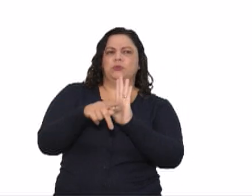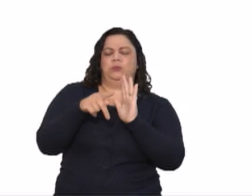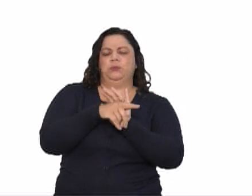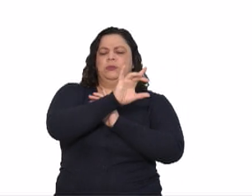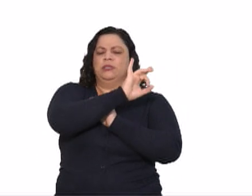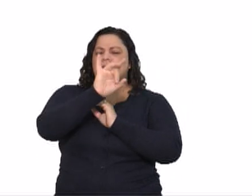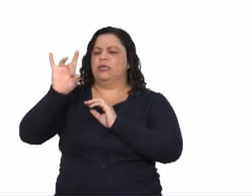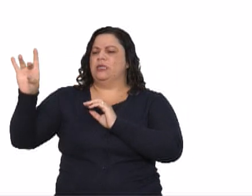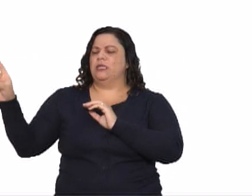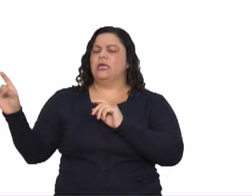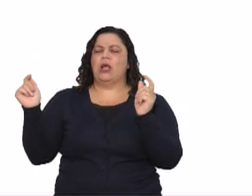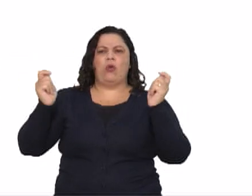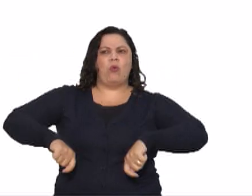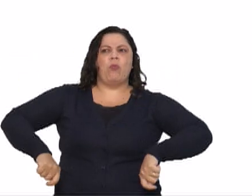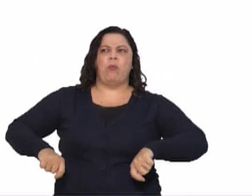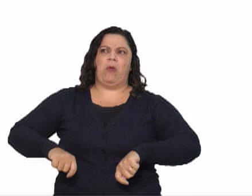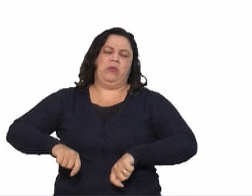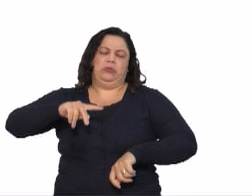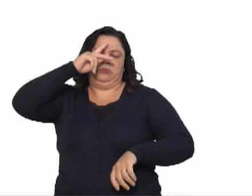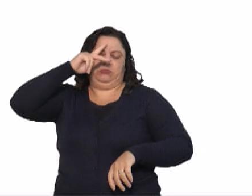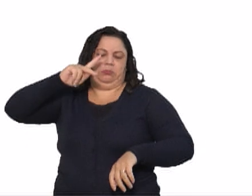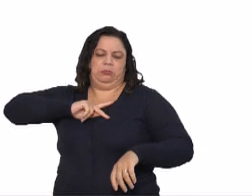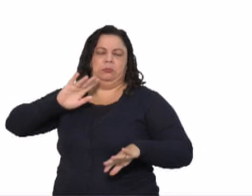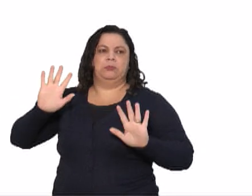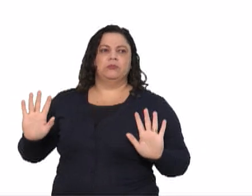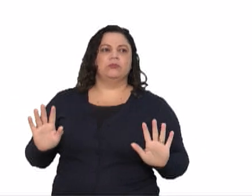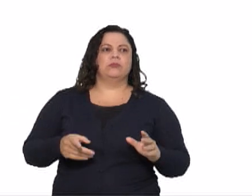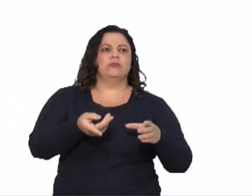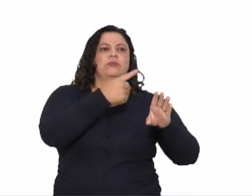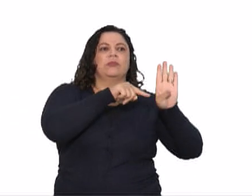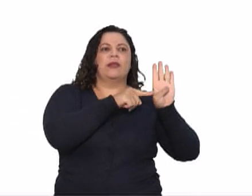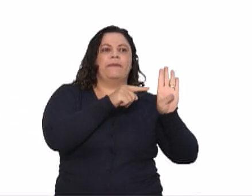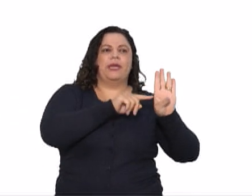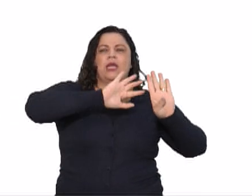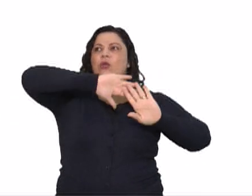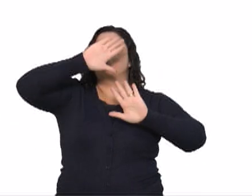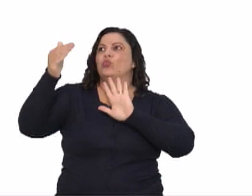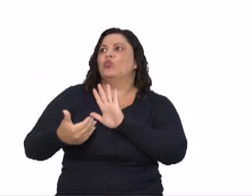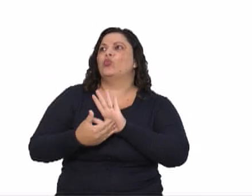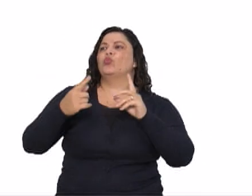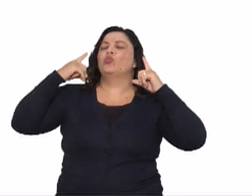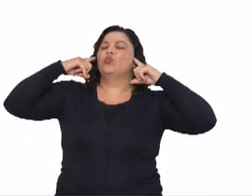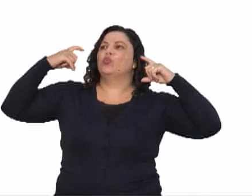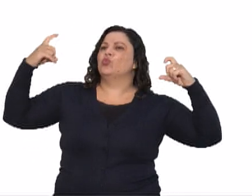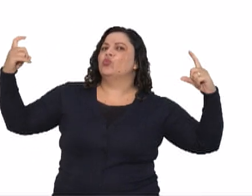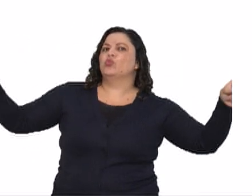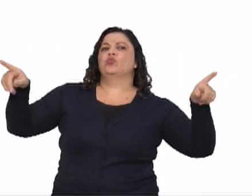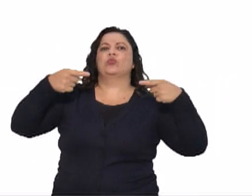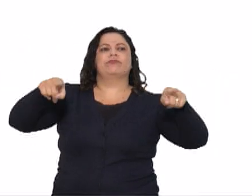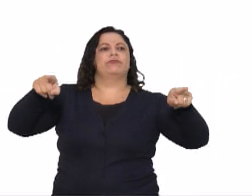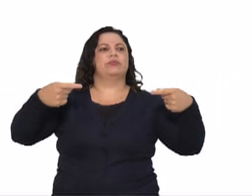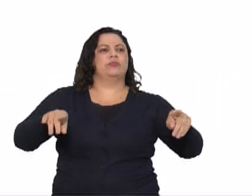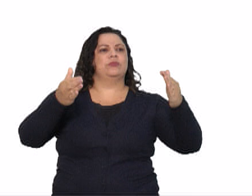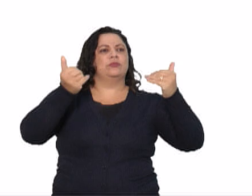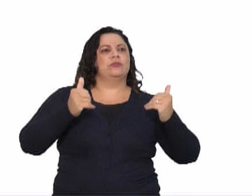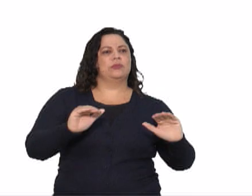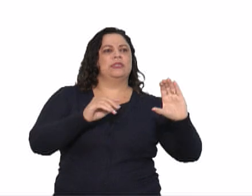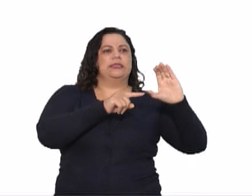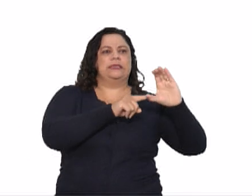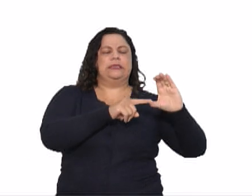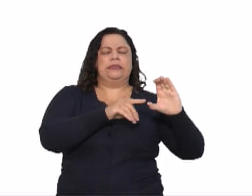que é música. B. Todos os sons que ouvimos sempre. C. O mesmo que silêncio.